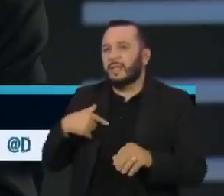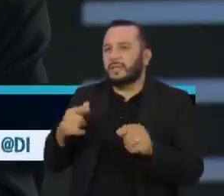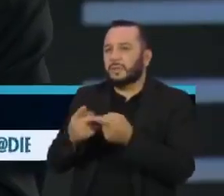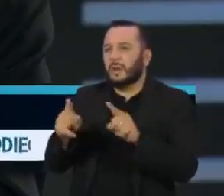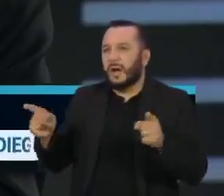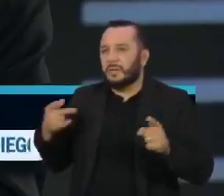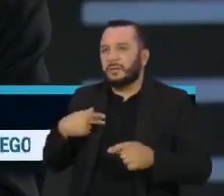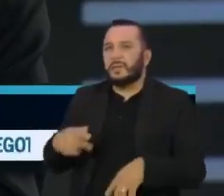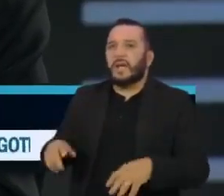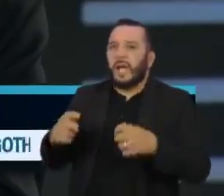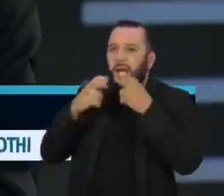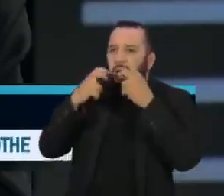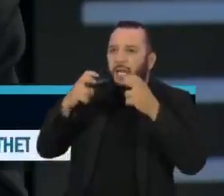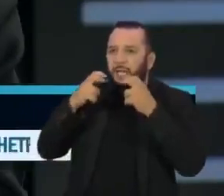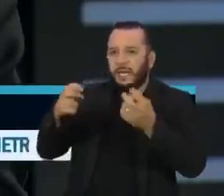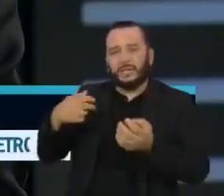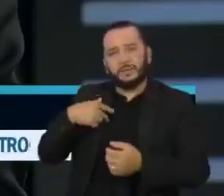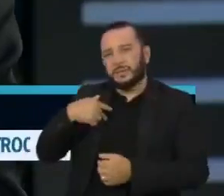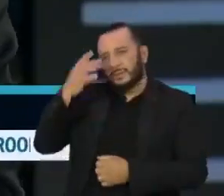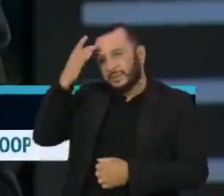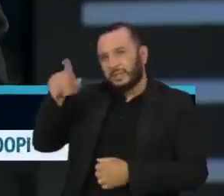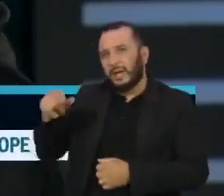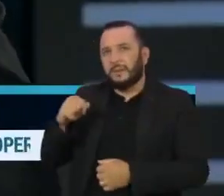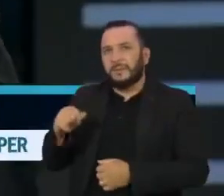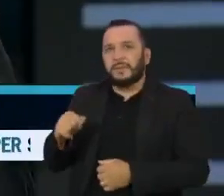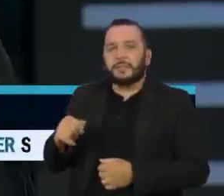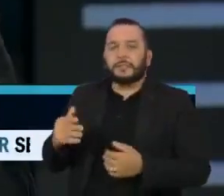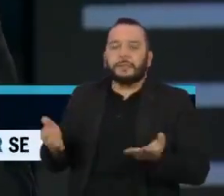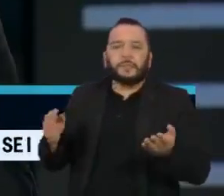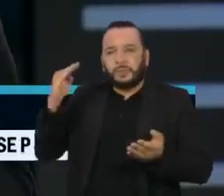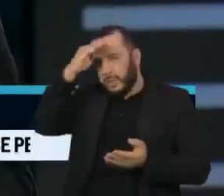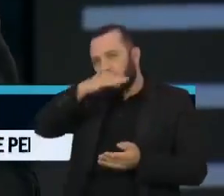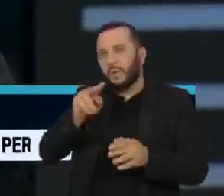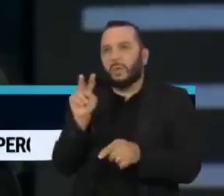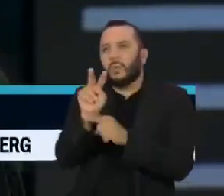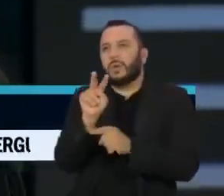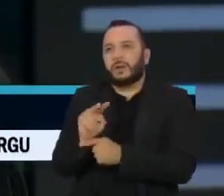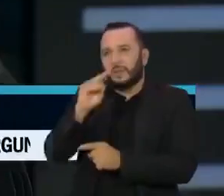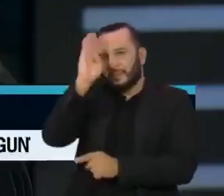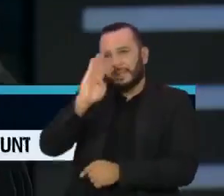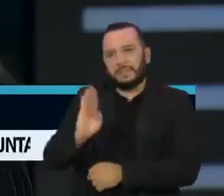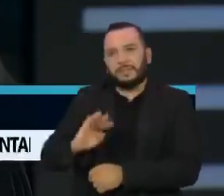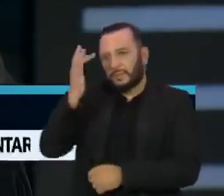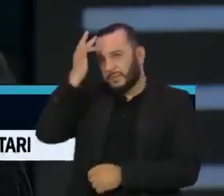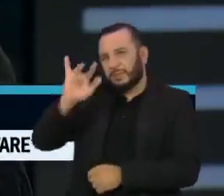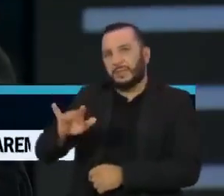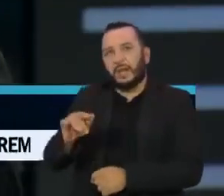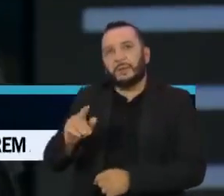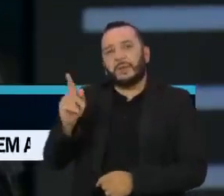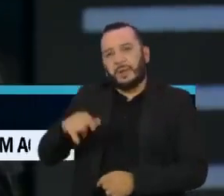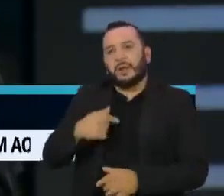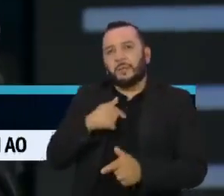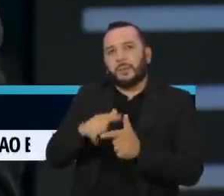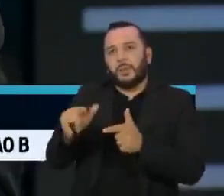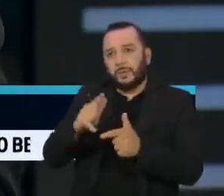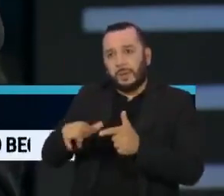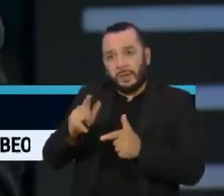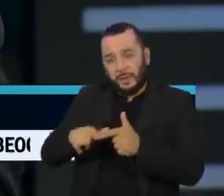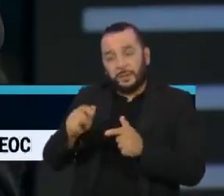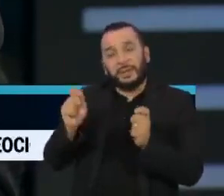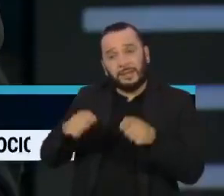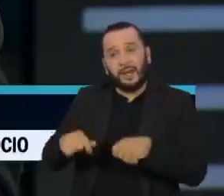e gritando com as pessoas embaixo. Ele não sabe disso. Então, é claro que você está falando de uma questão de infraestrutura que devia